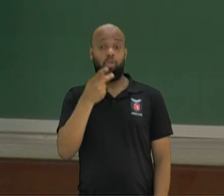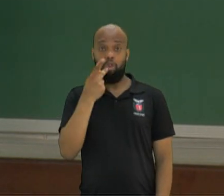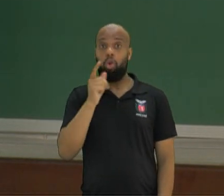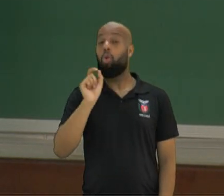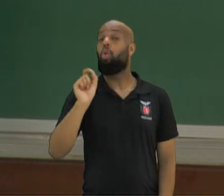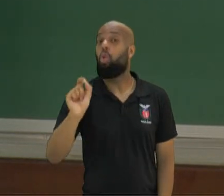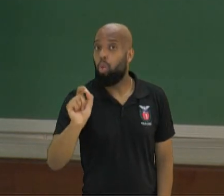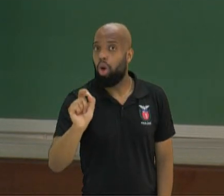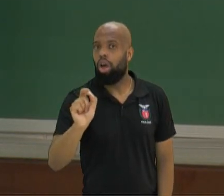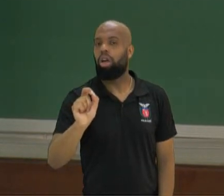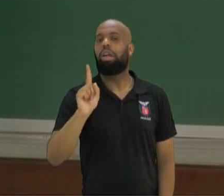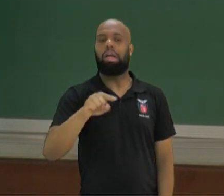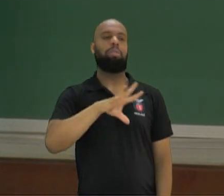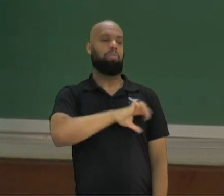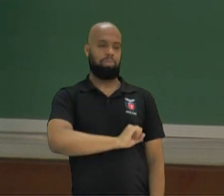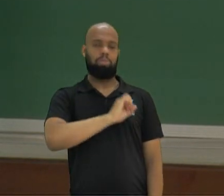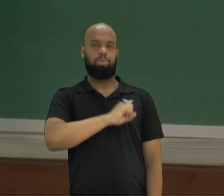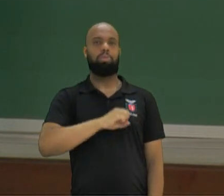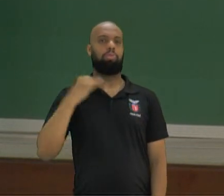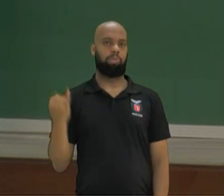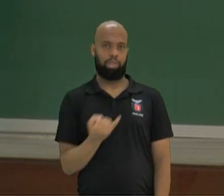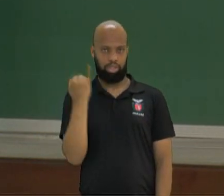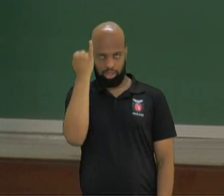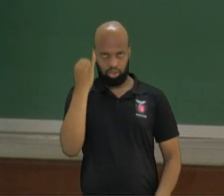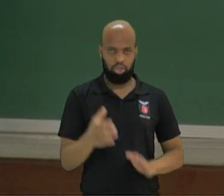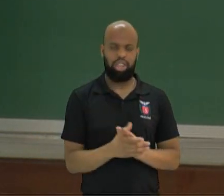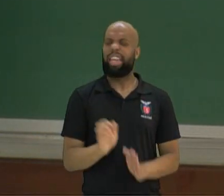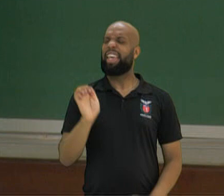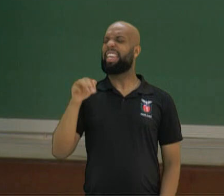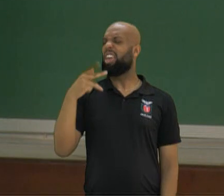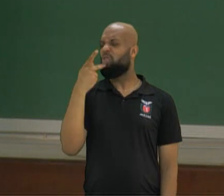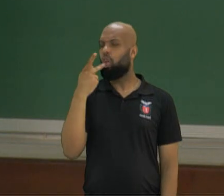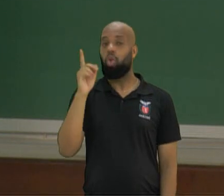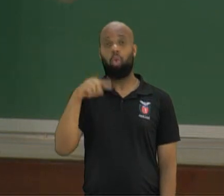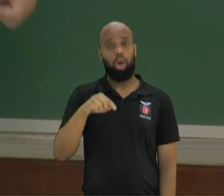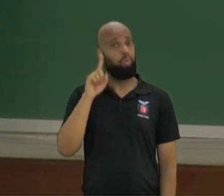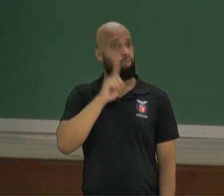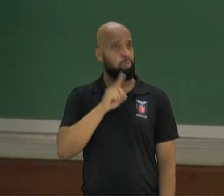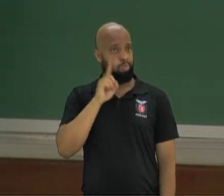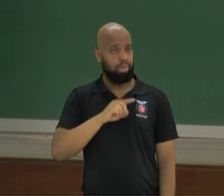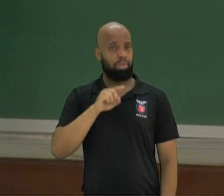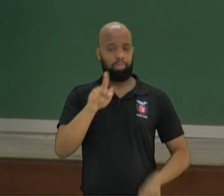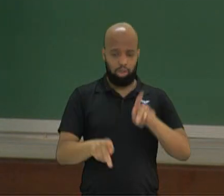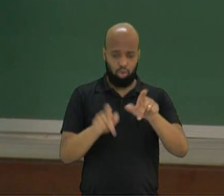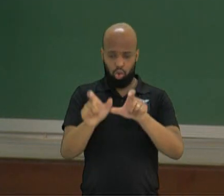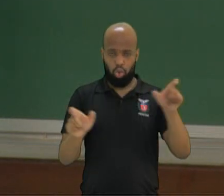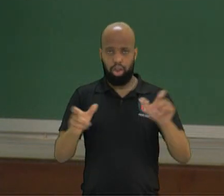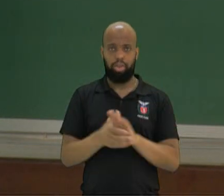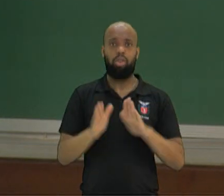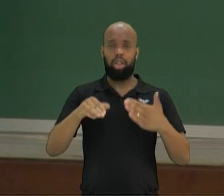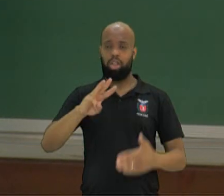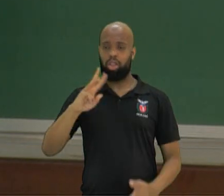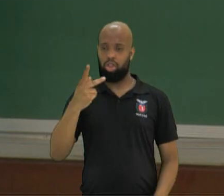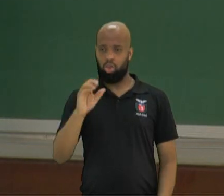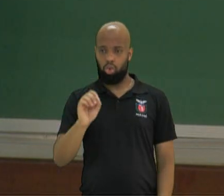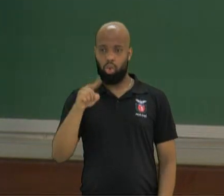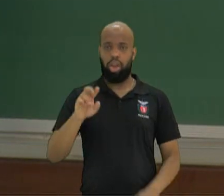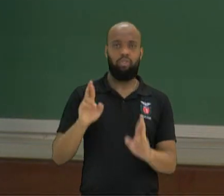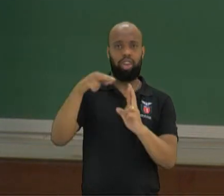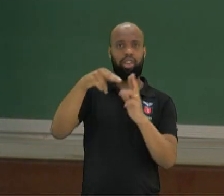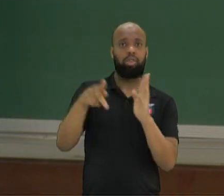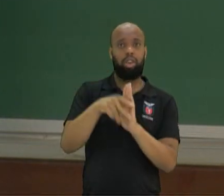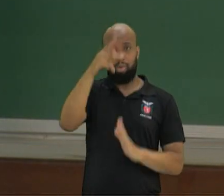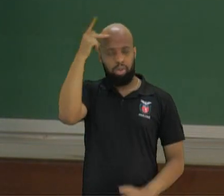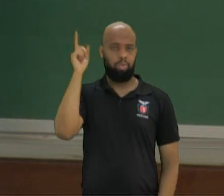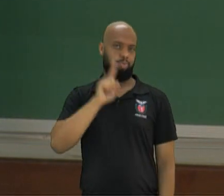importante. Quem que disse? Os americanos. Então, eu tenho o pronome who, que está se referindo aos americanos. Então, assim,